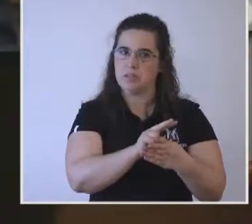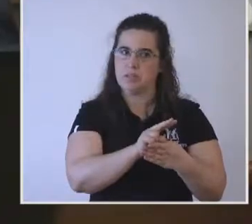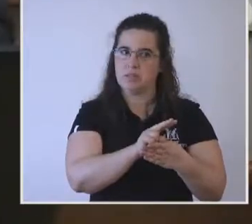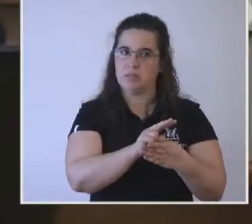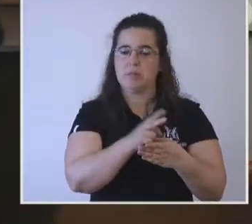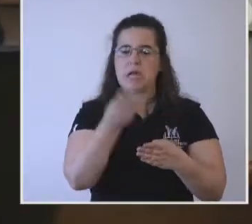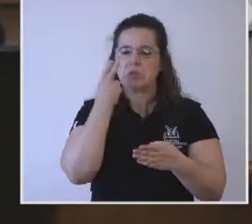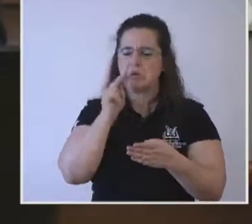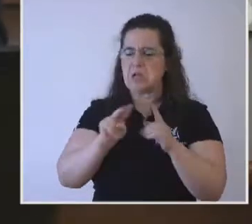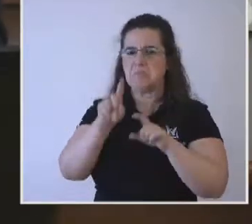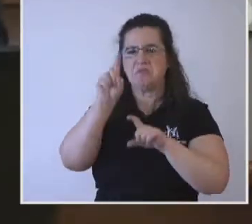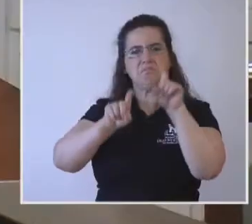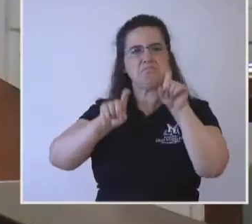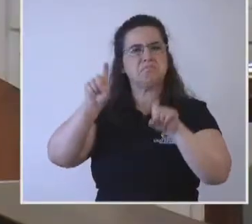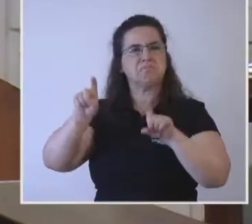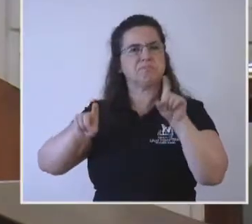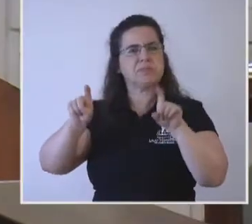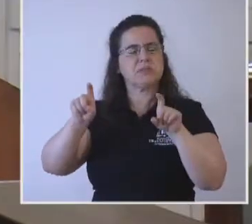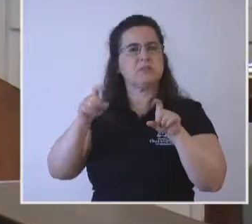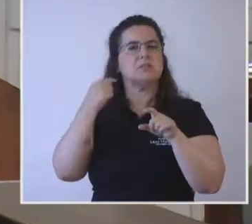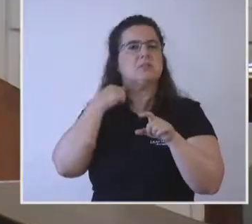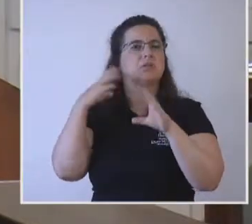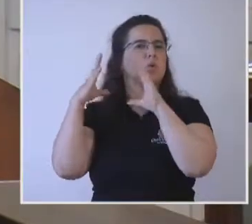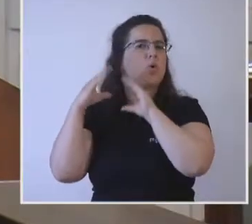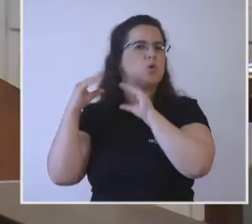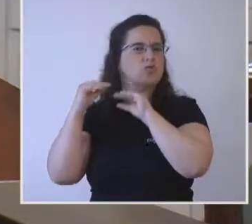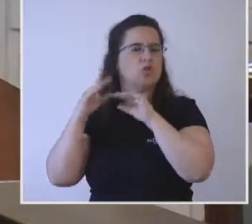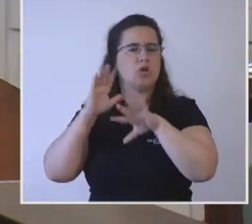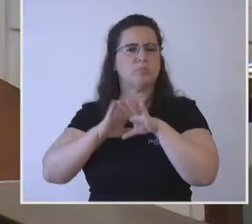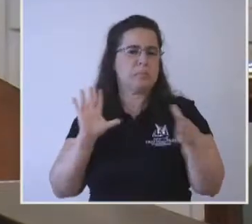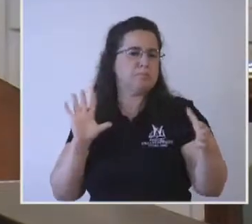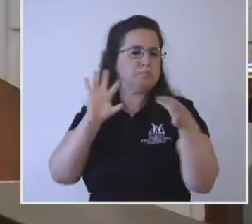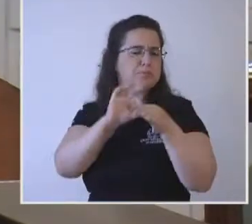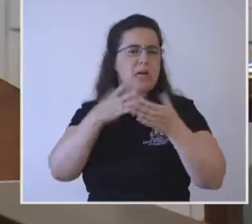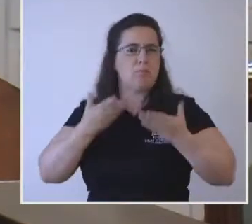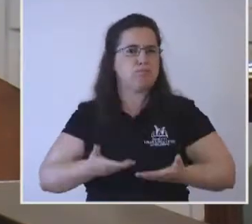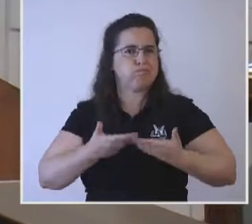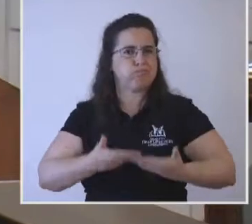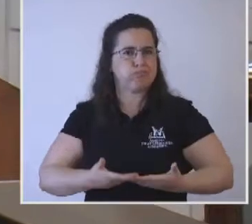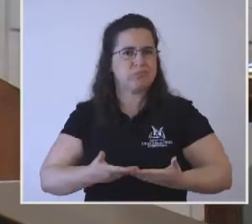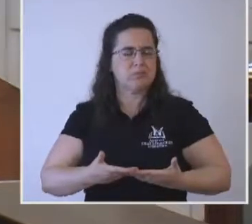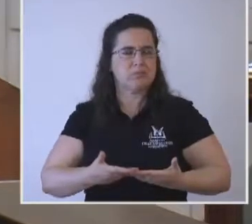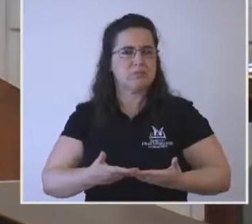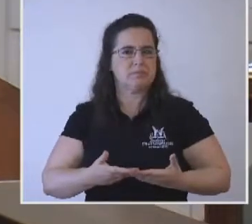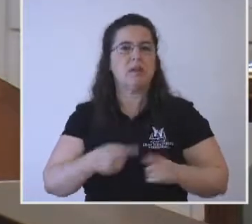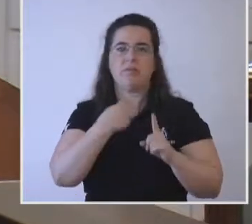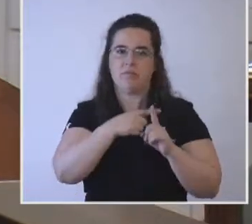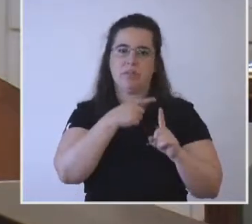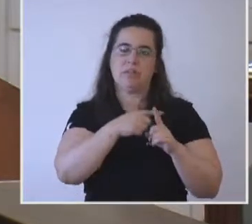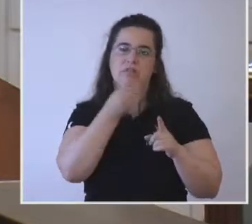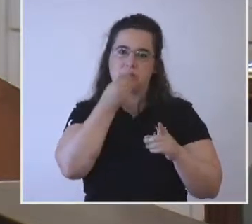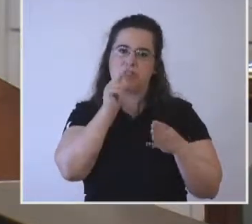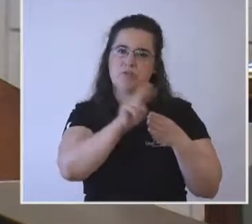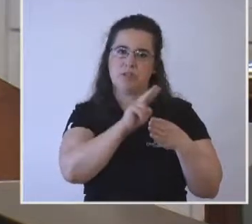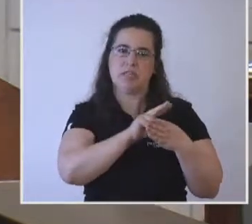o mesmo valor do bom colesterol associado ao peso, continuamos a encontrar vantagem nos vegetarianos, sejam de qualquer